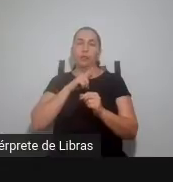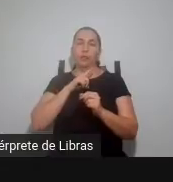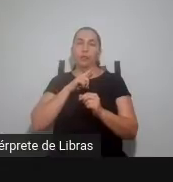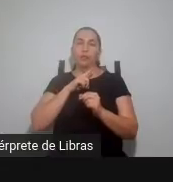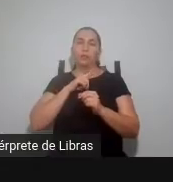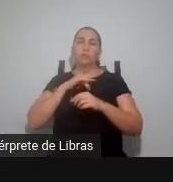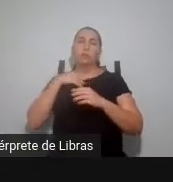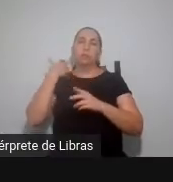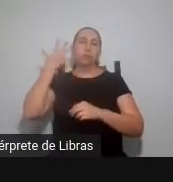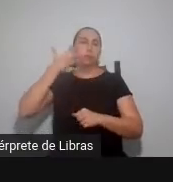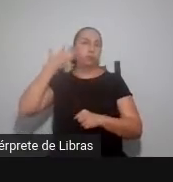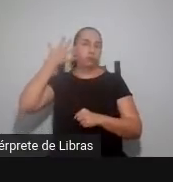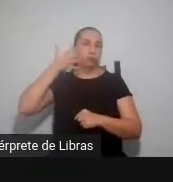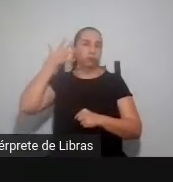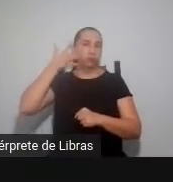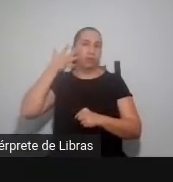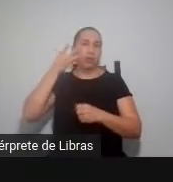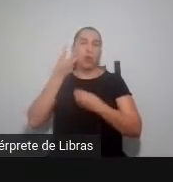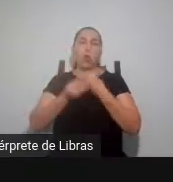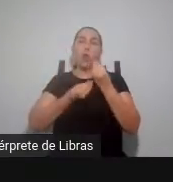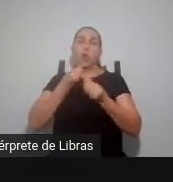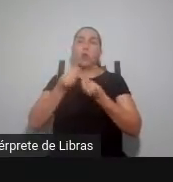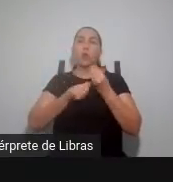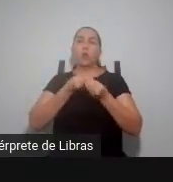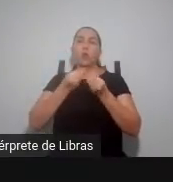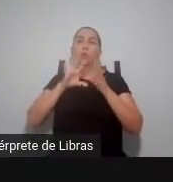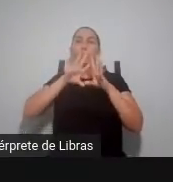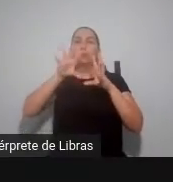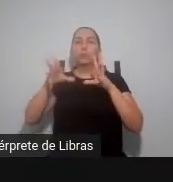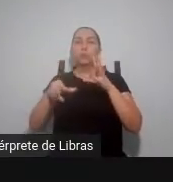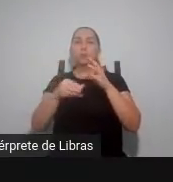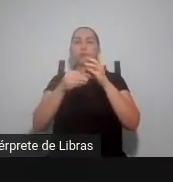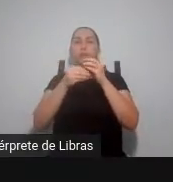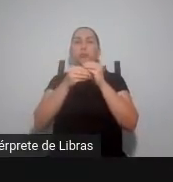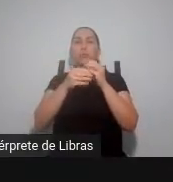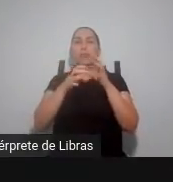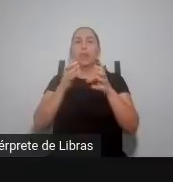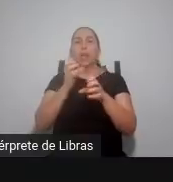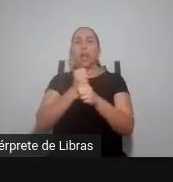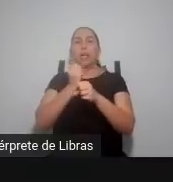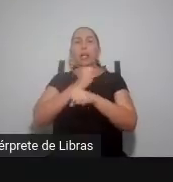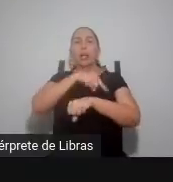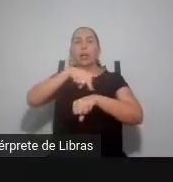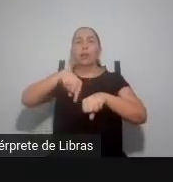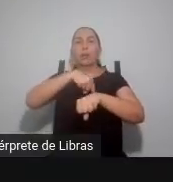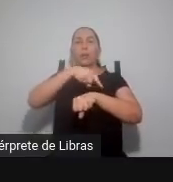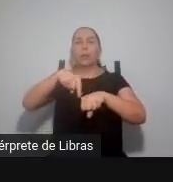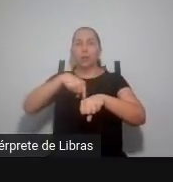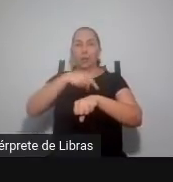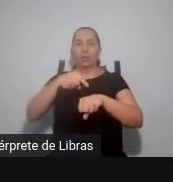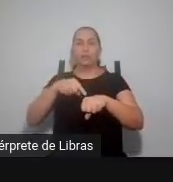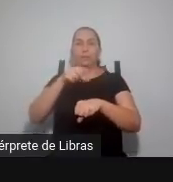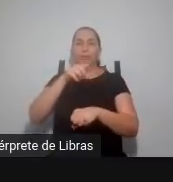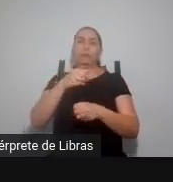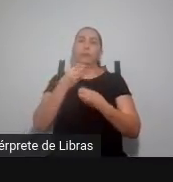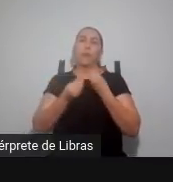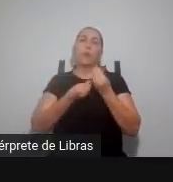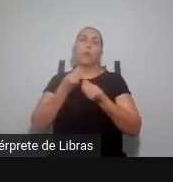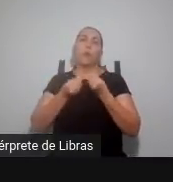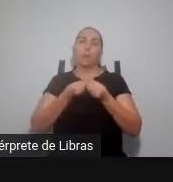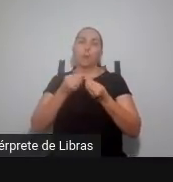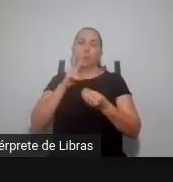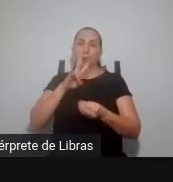carga horária letiva. E você já finalizou muito bem, eu só tenho a agradecer e falar uma coisa para